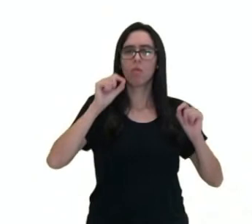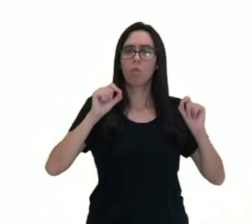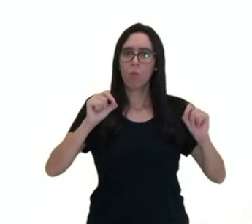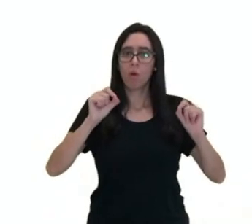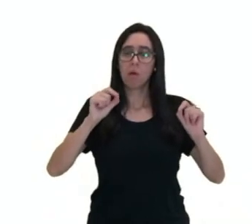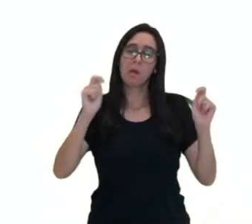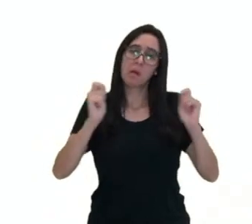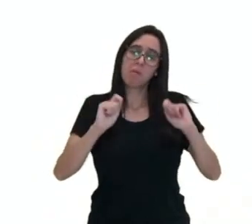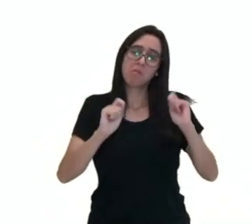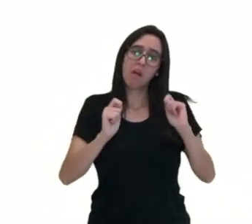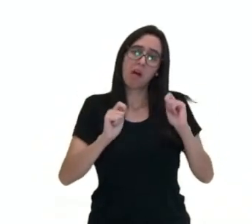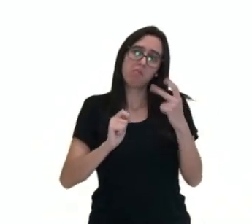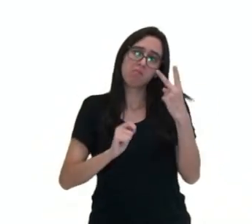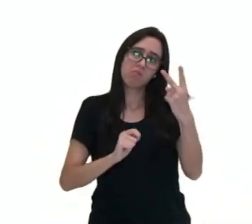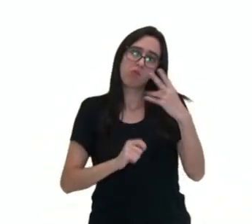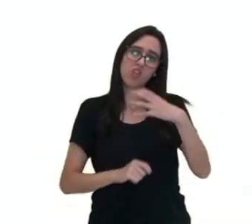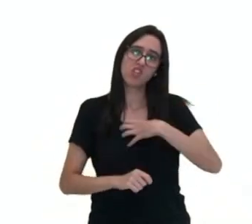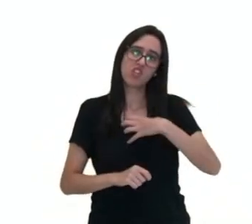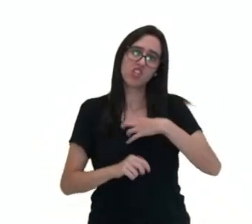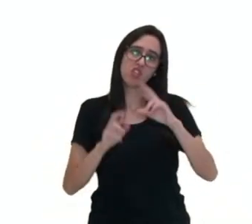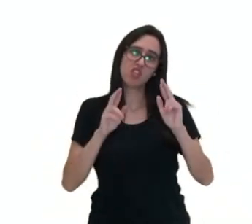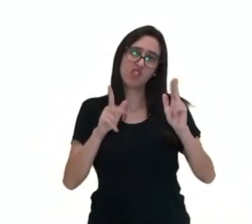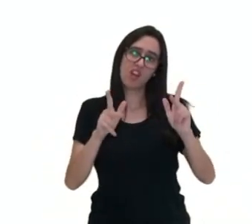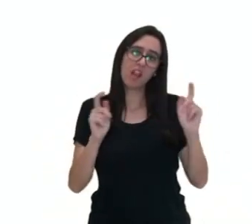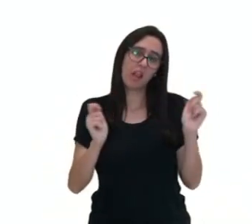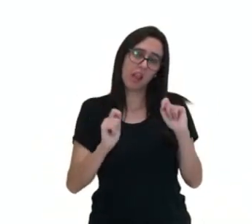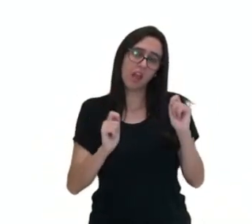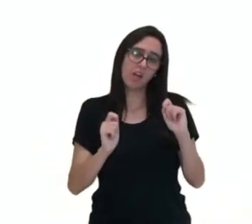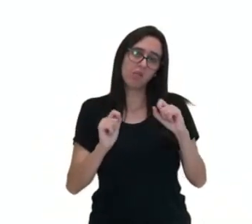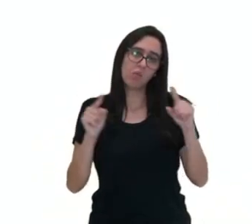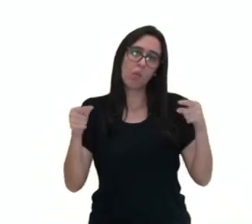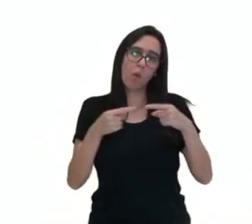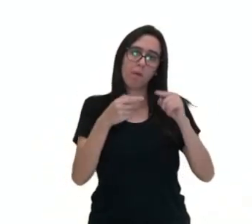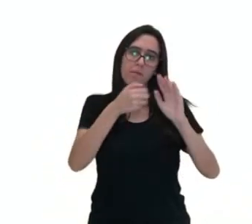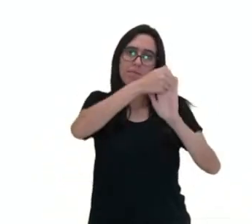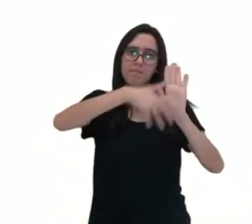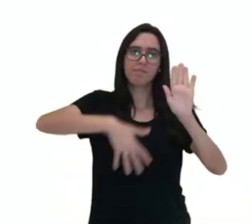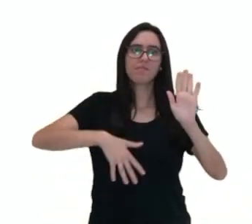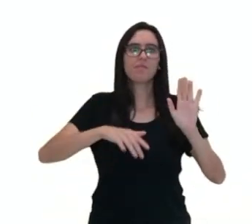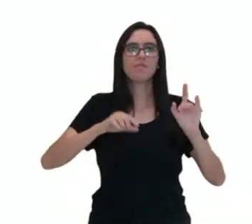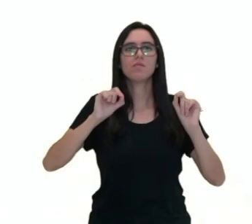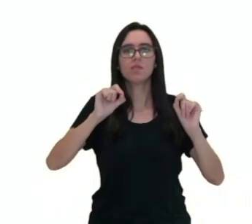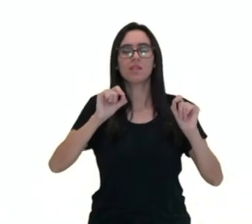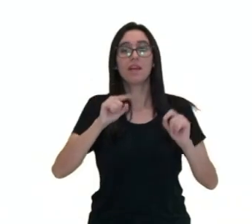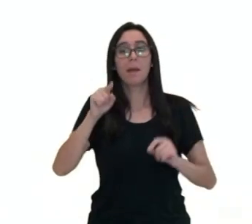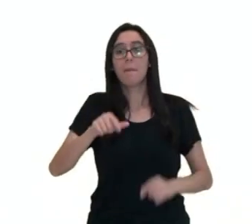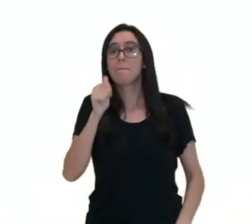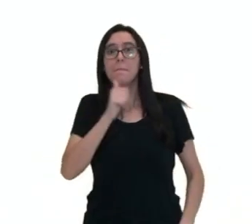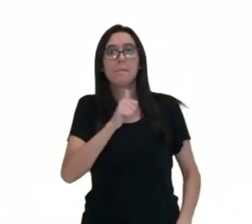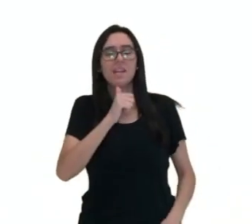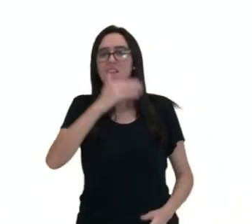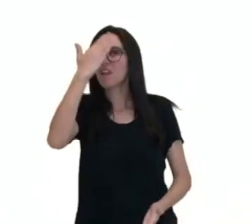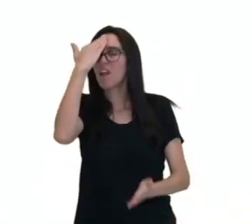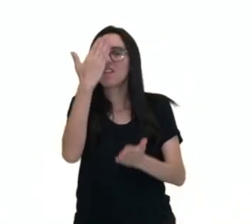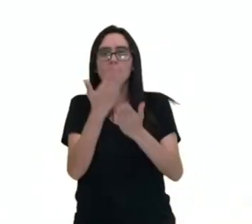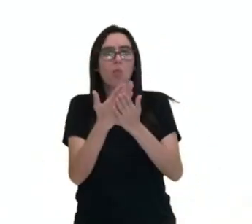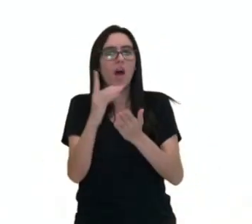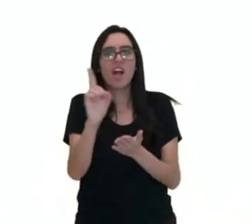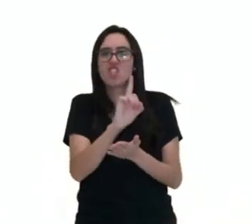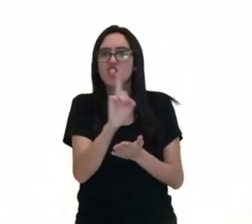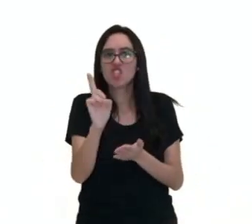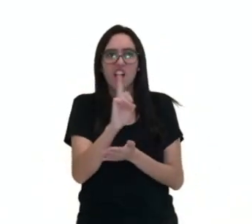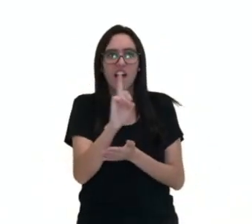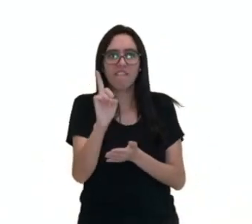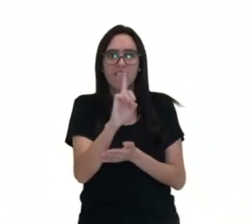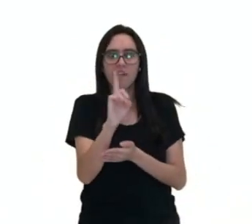possibilidades de pensar as figuras de linguagem, né? Então, quem mal acreditava era a menina, né? Então, a gente tem a